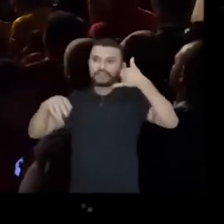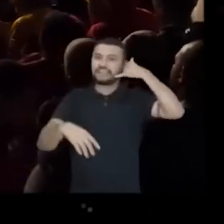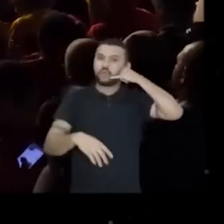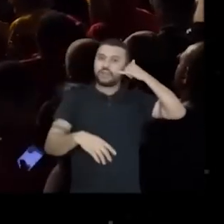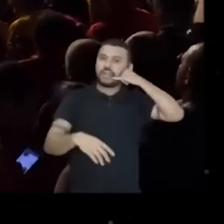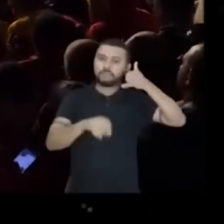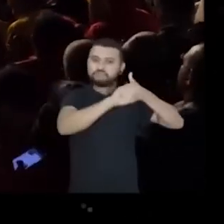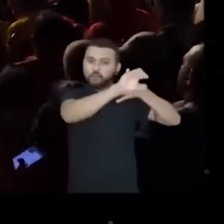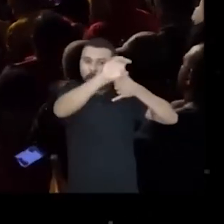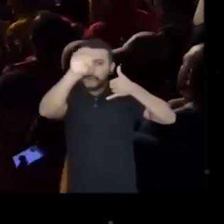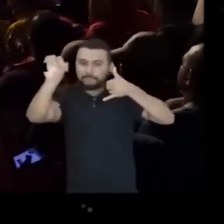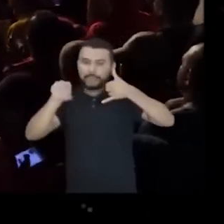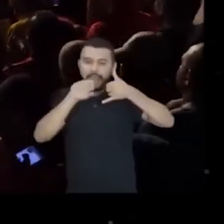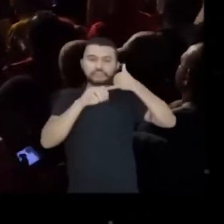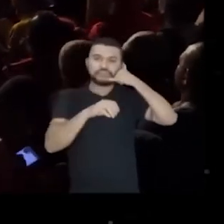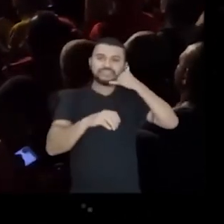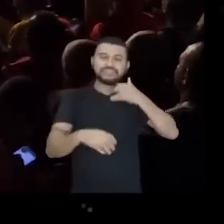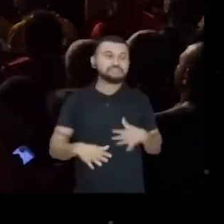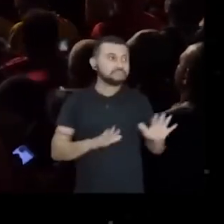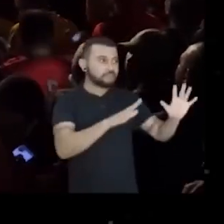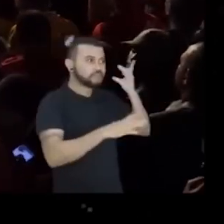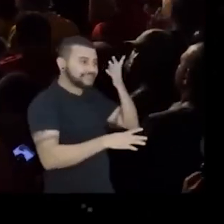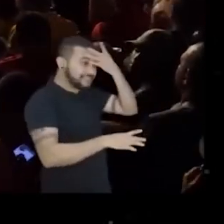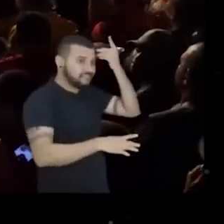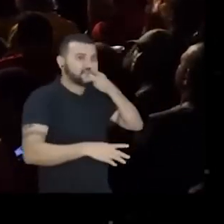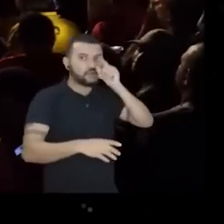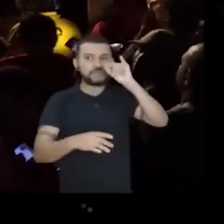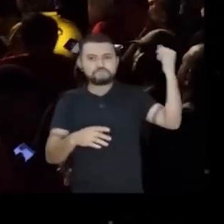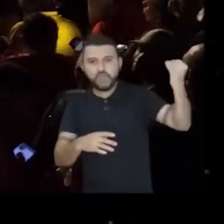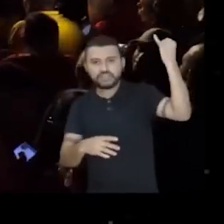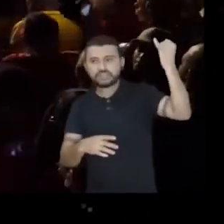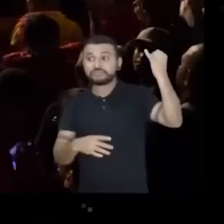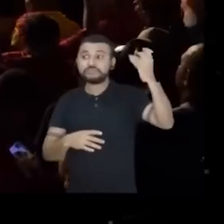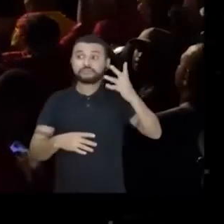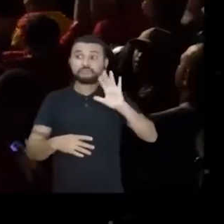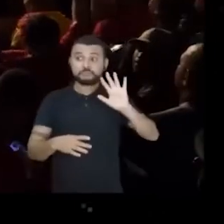eu esqueci de falar uma coisa importantíssima. Você vê só como